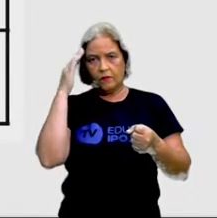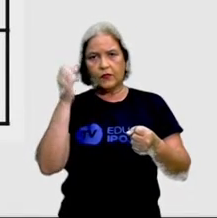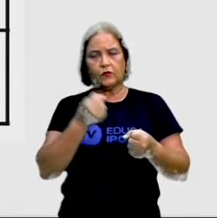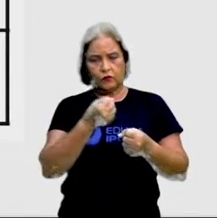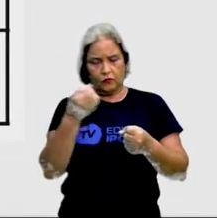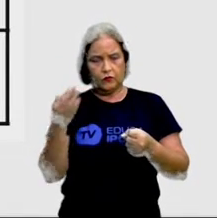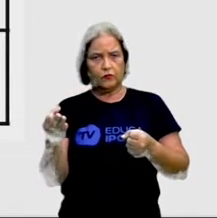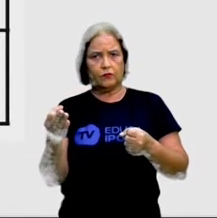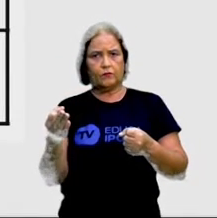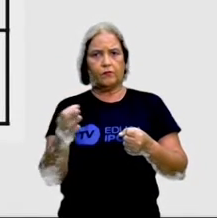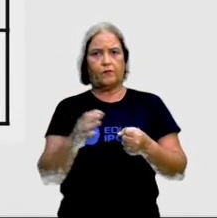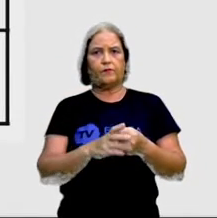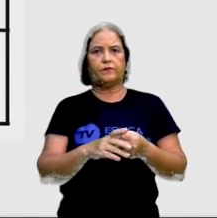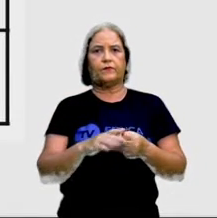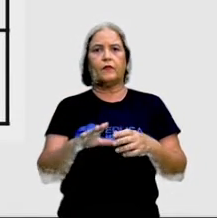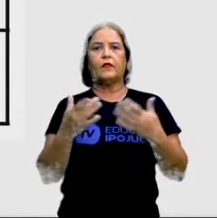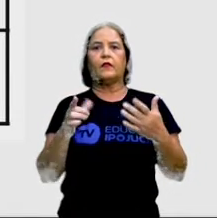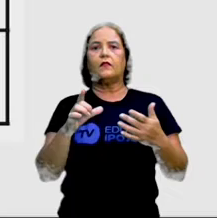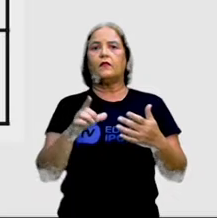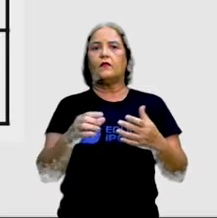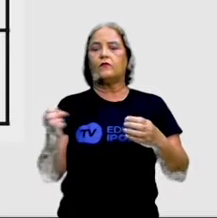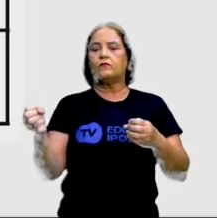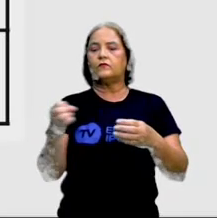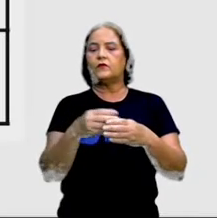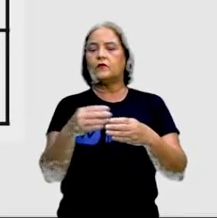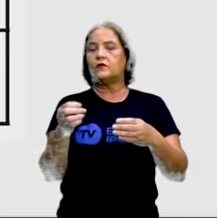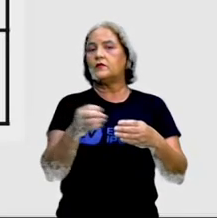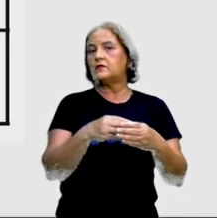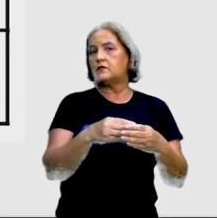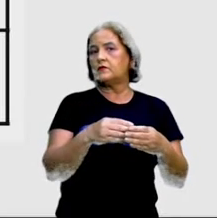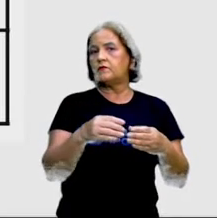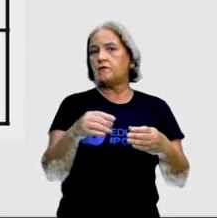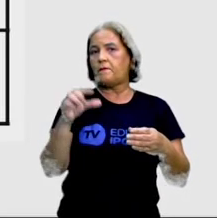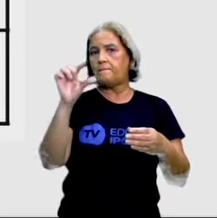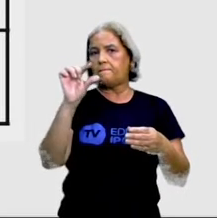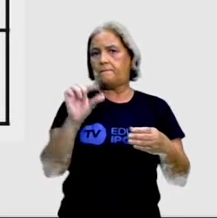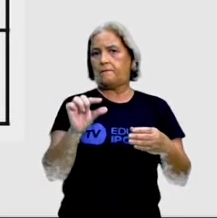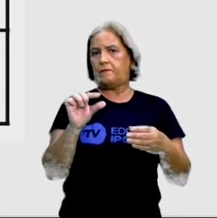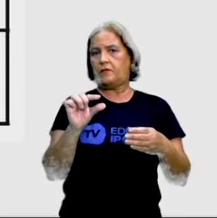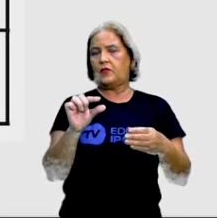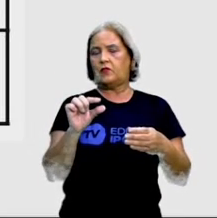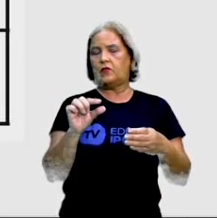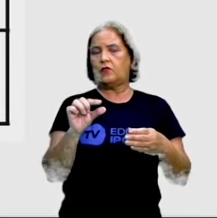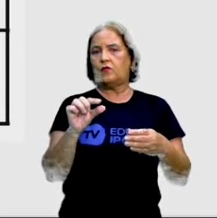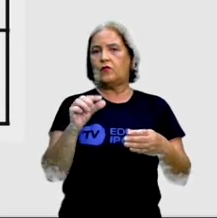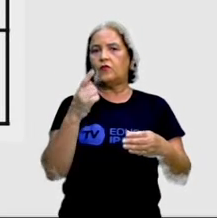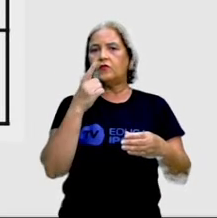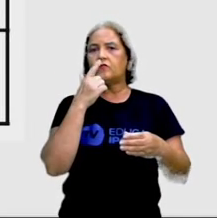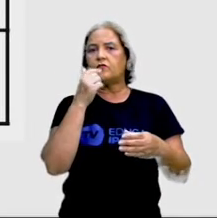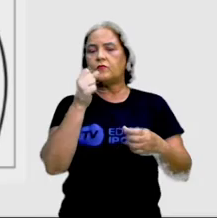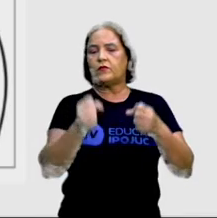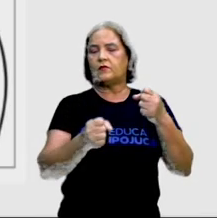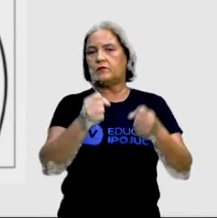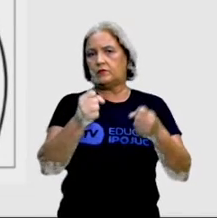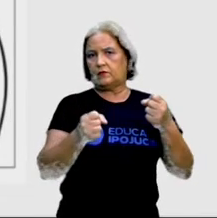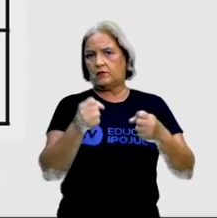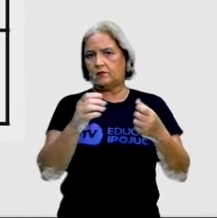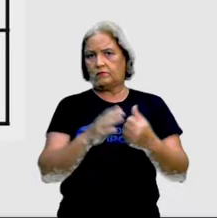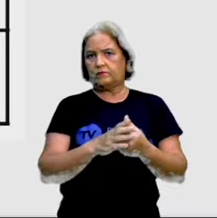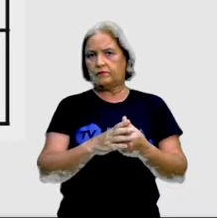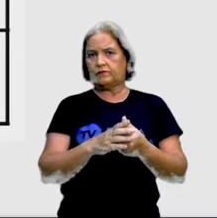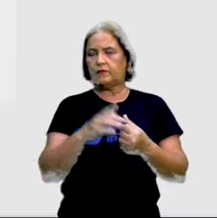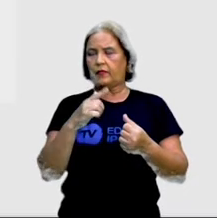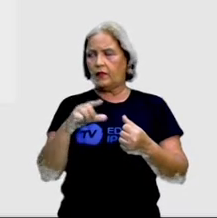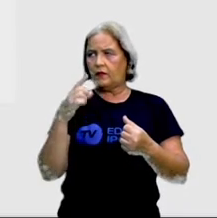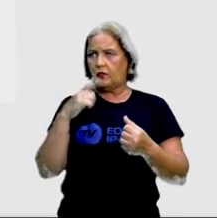quem é que tem a coleção de carro vermelho quem tem mais carro vermelho na coleção lembram